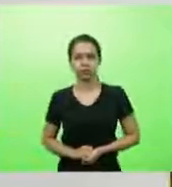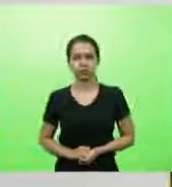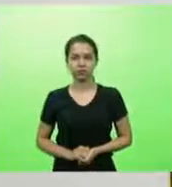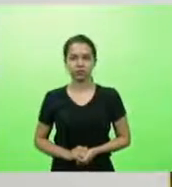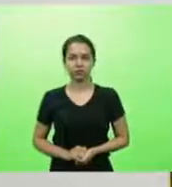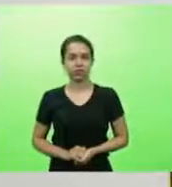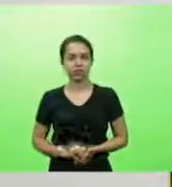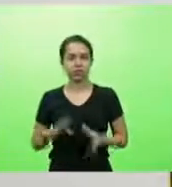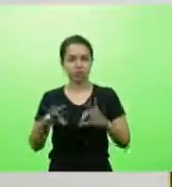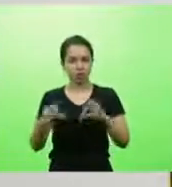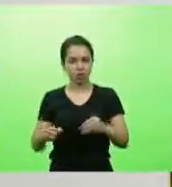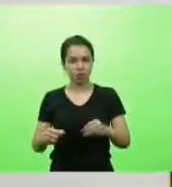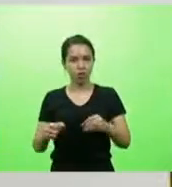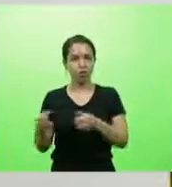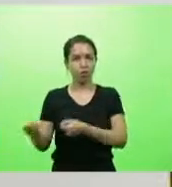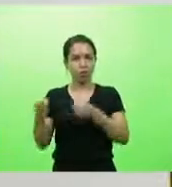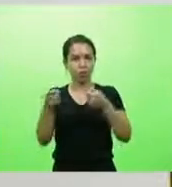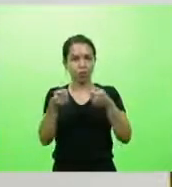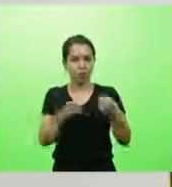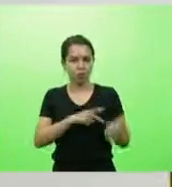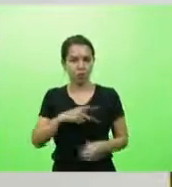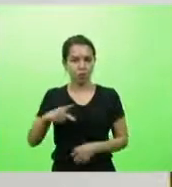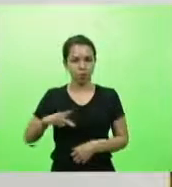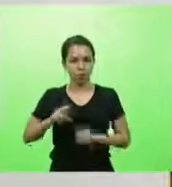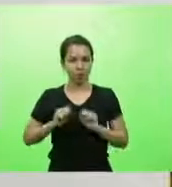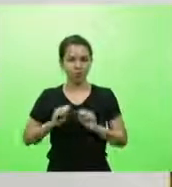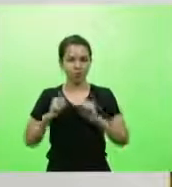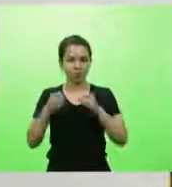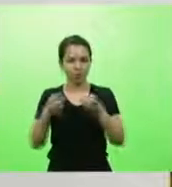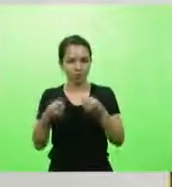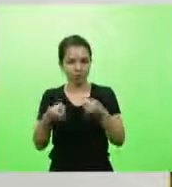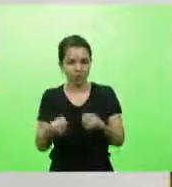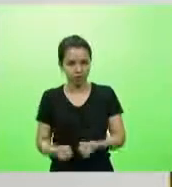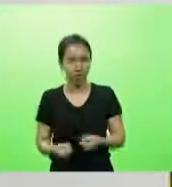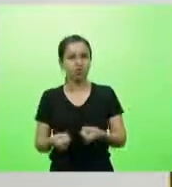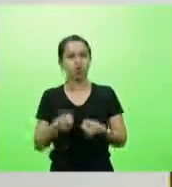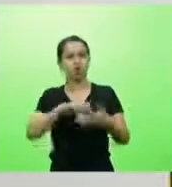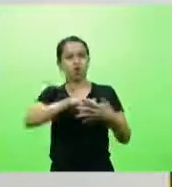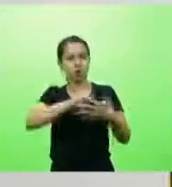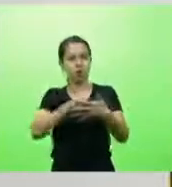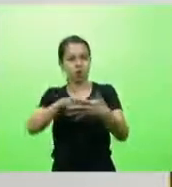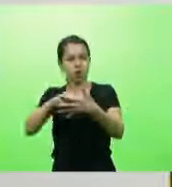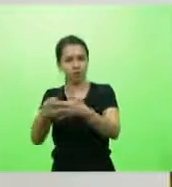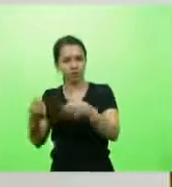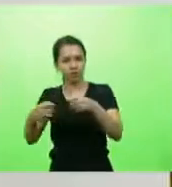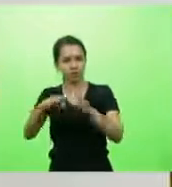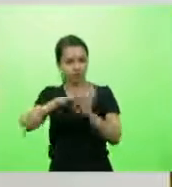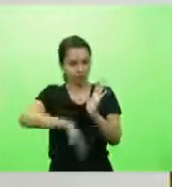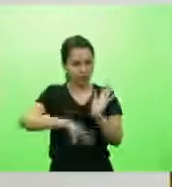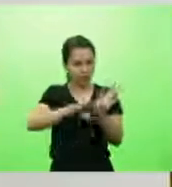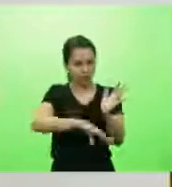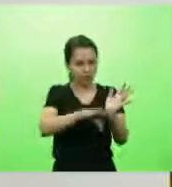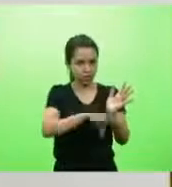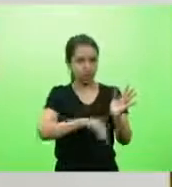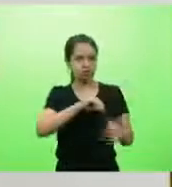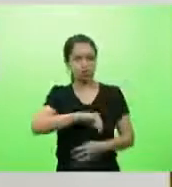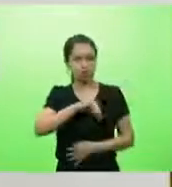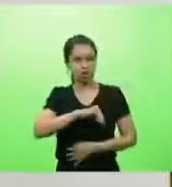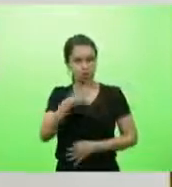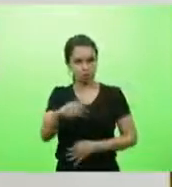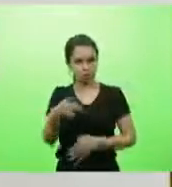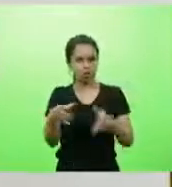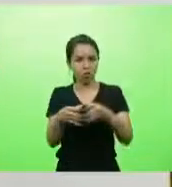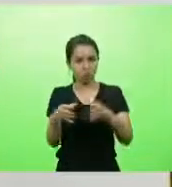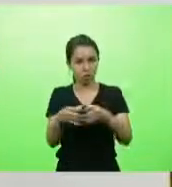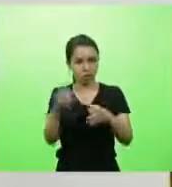e determina o lockdown deveriam de descontar o salário daquele órgão, os dias de lockdown.